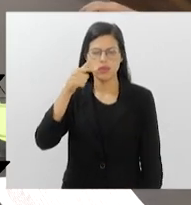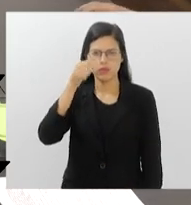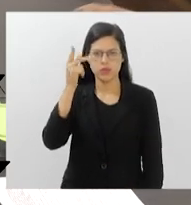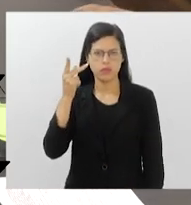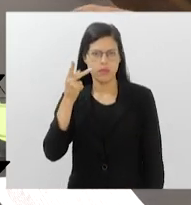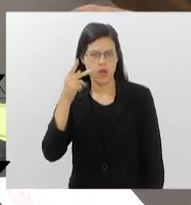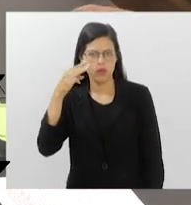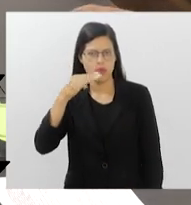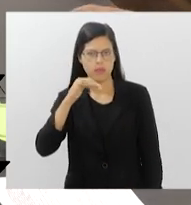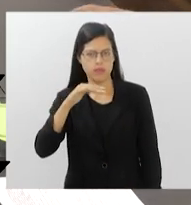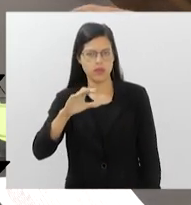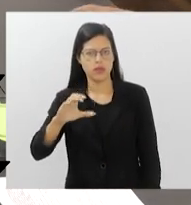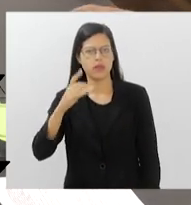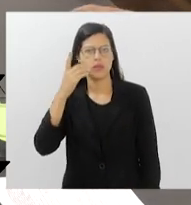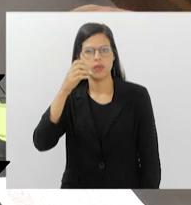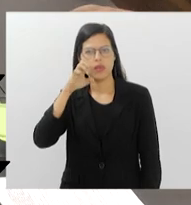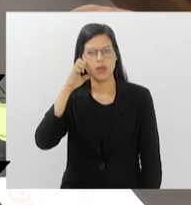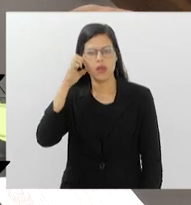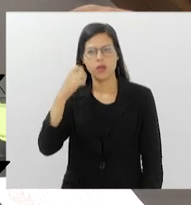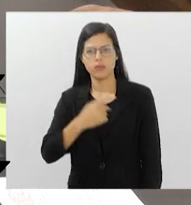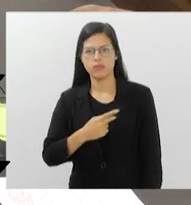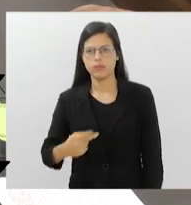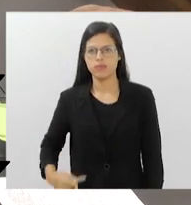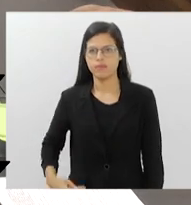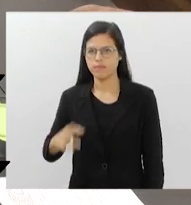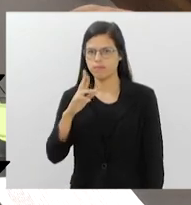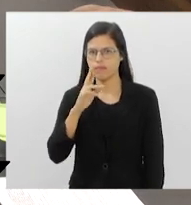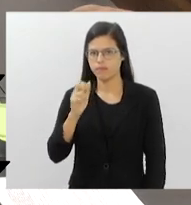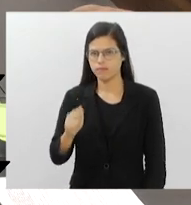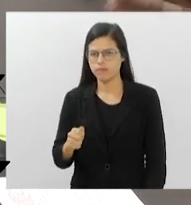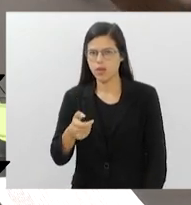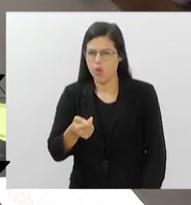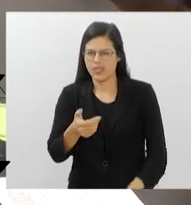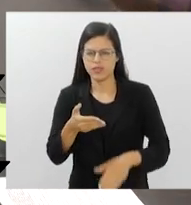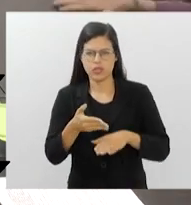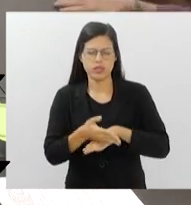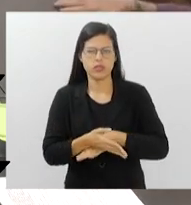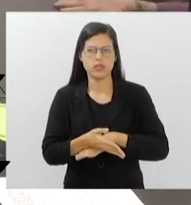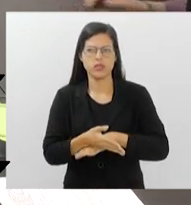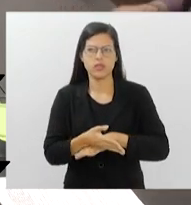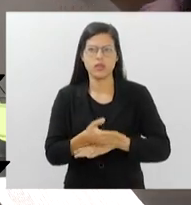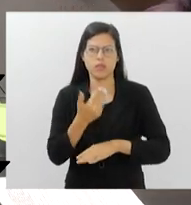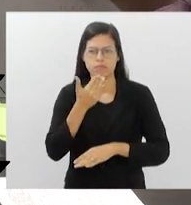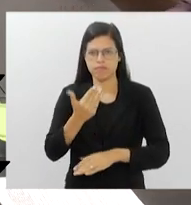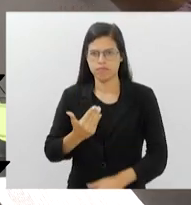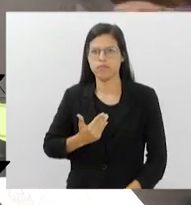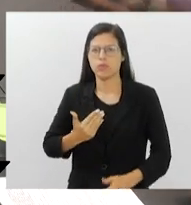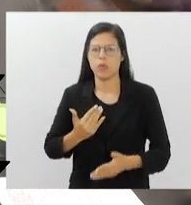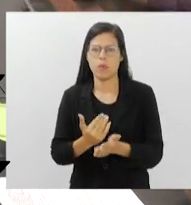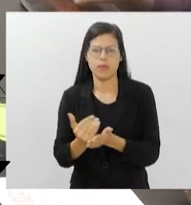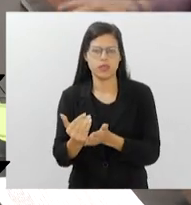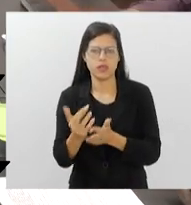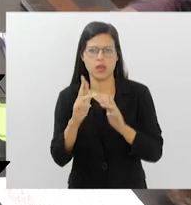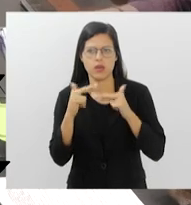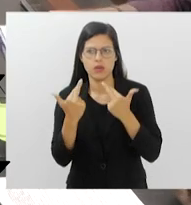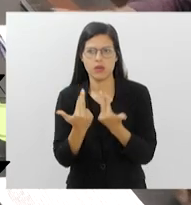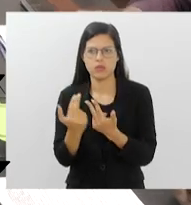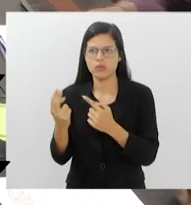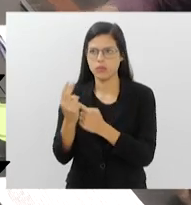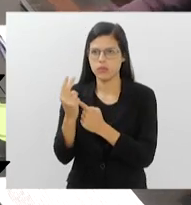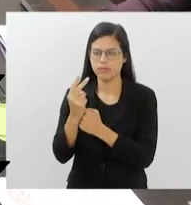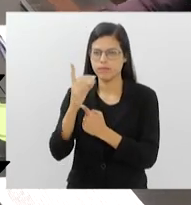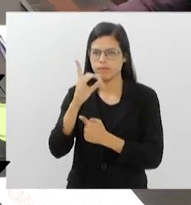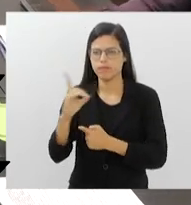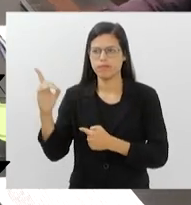éc Presidente Rodrigo Amorim está caminho pediu que então iniciemos os trabalhos então so a proteção de Deus